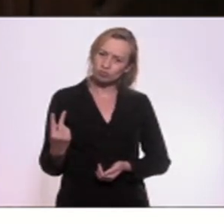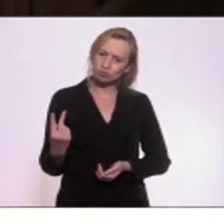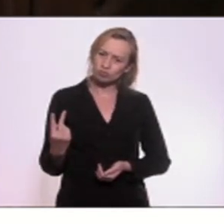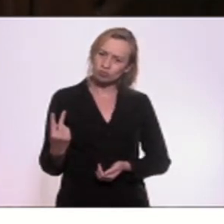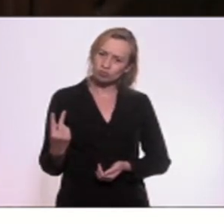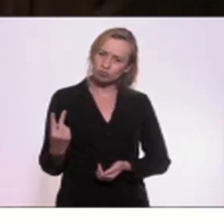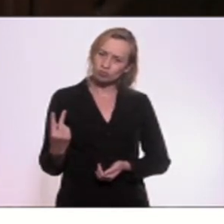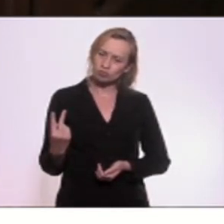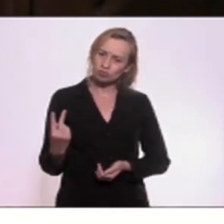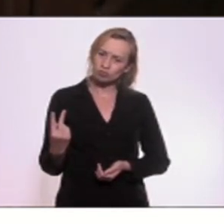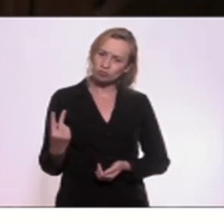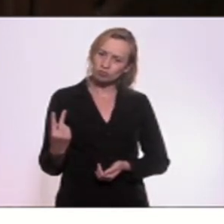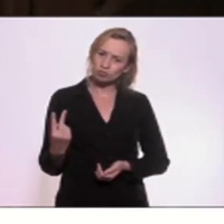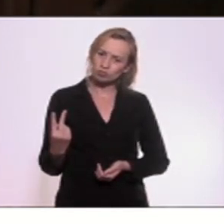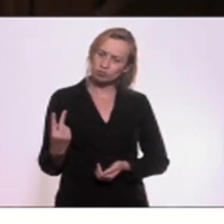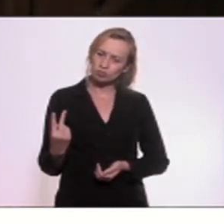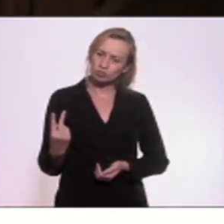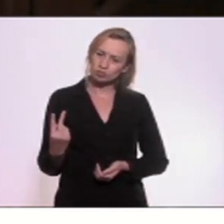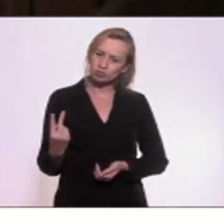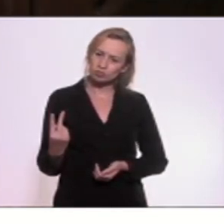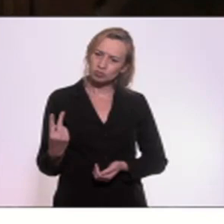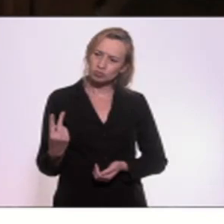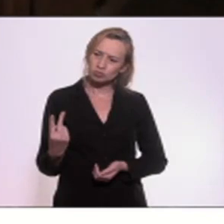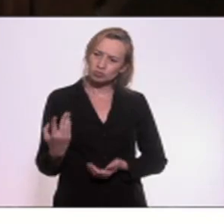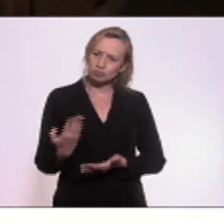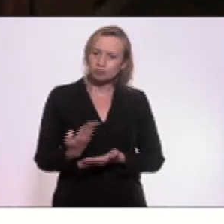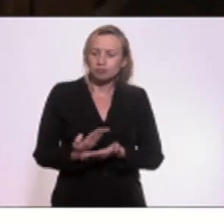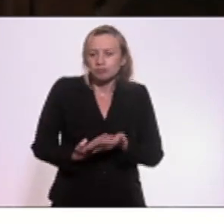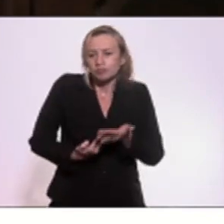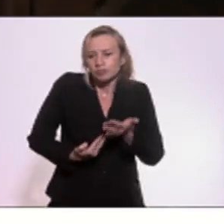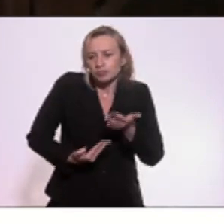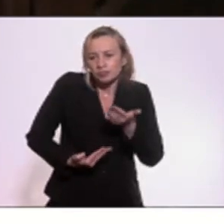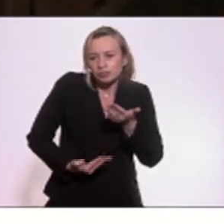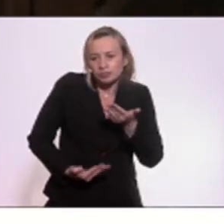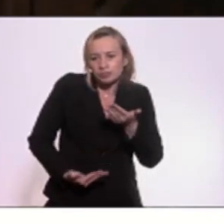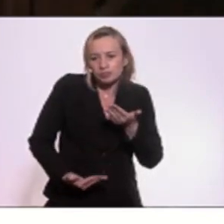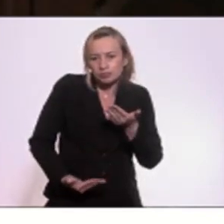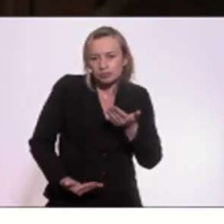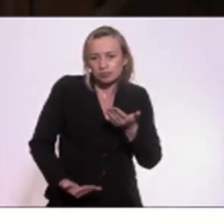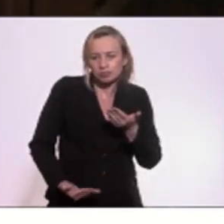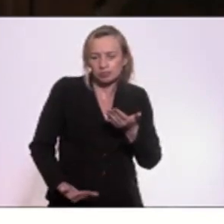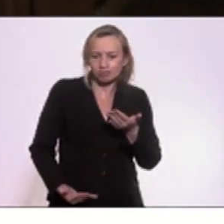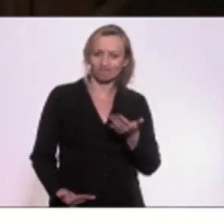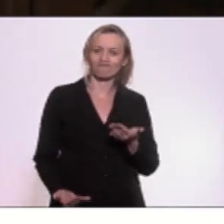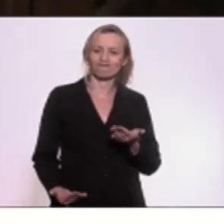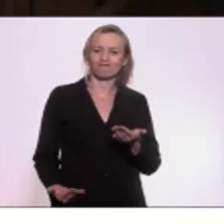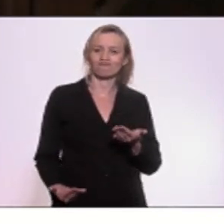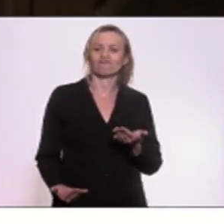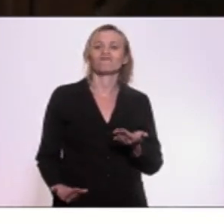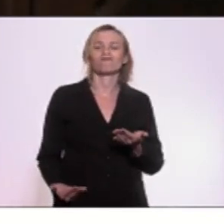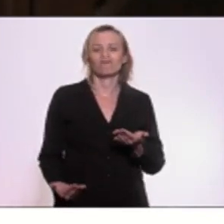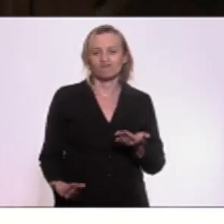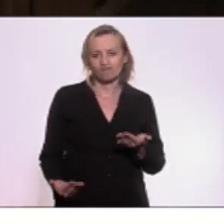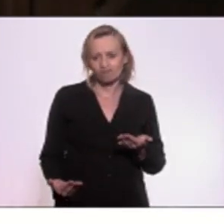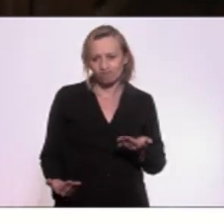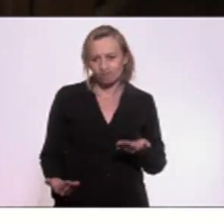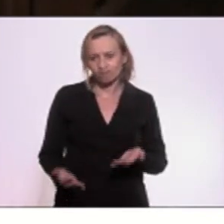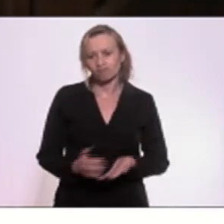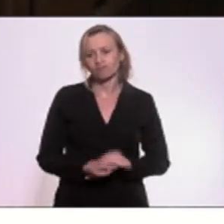saindo da condição de esgarçamento para de desfazimento